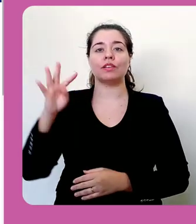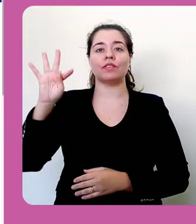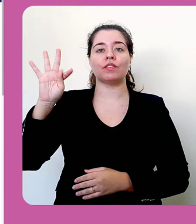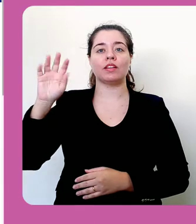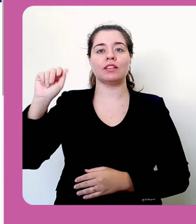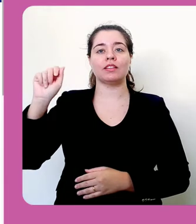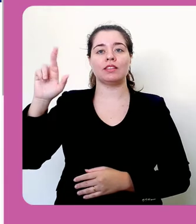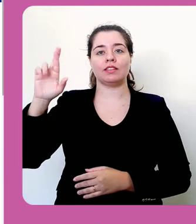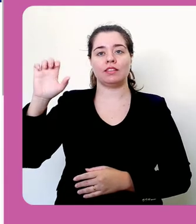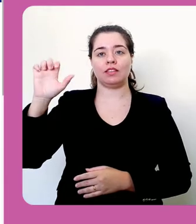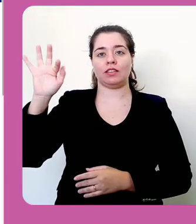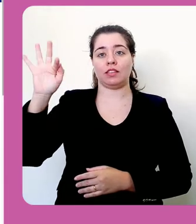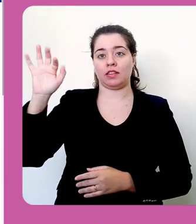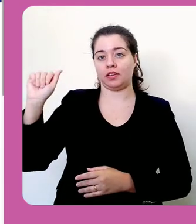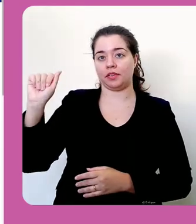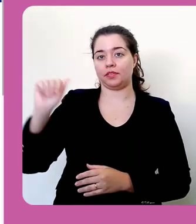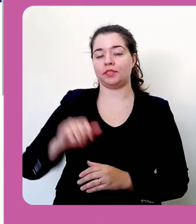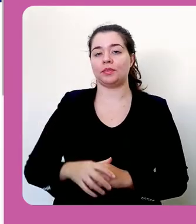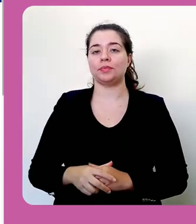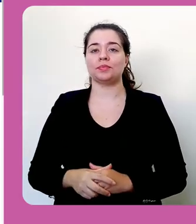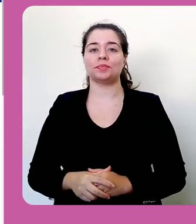envio